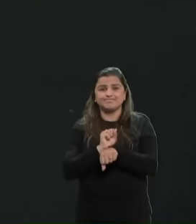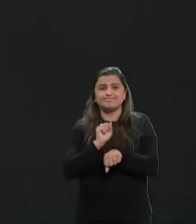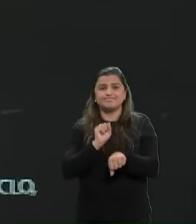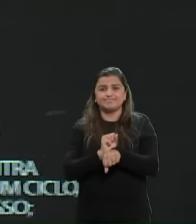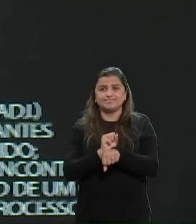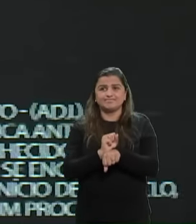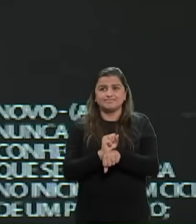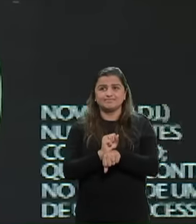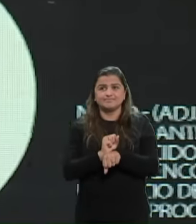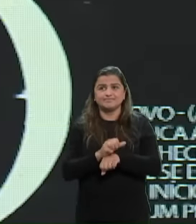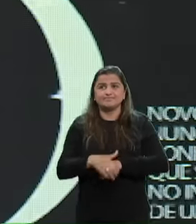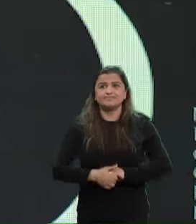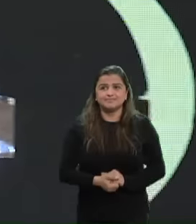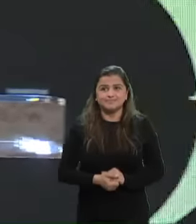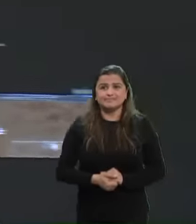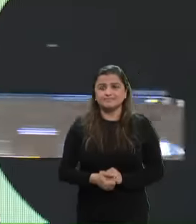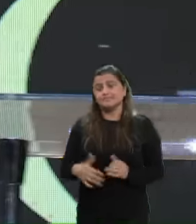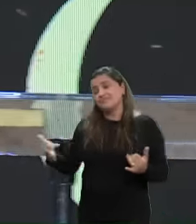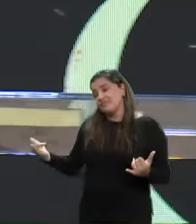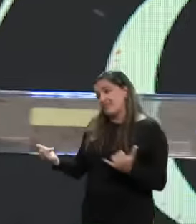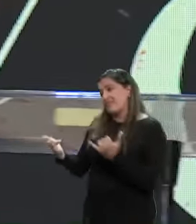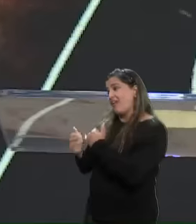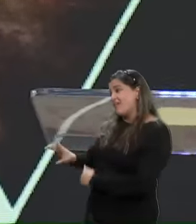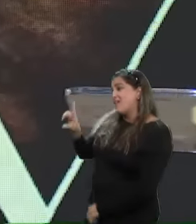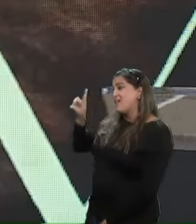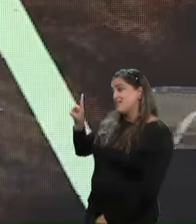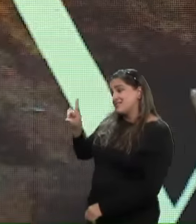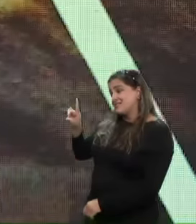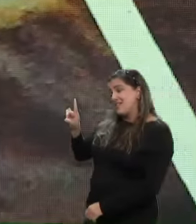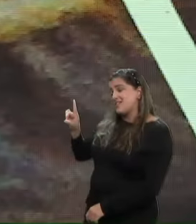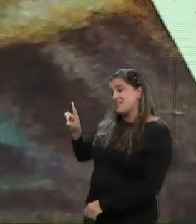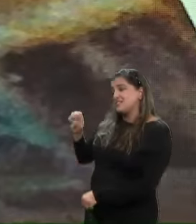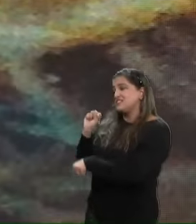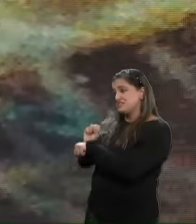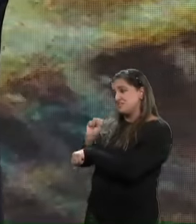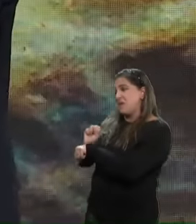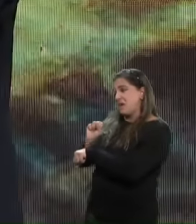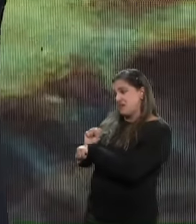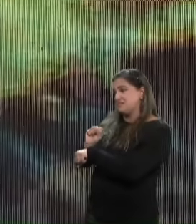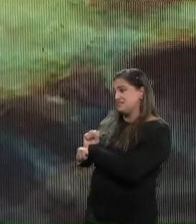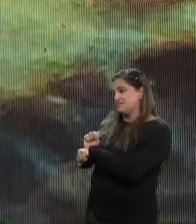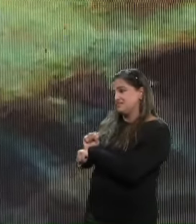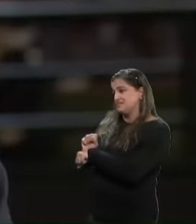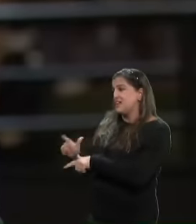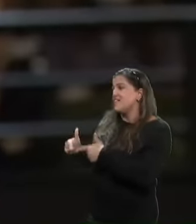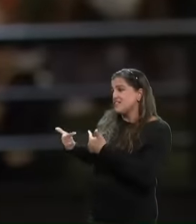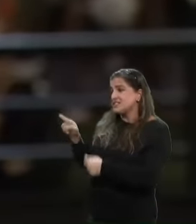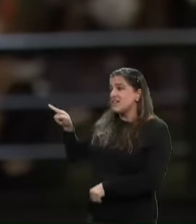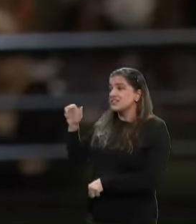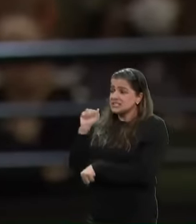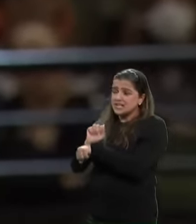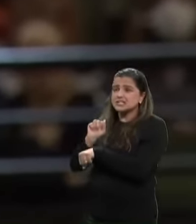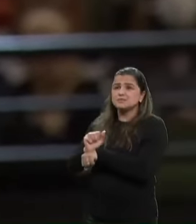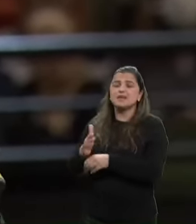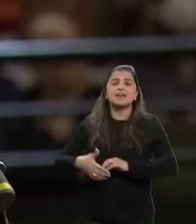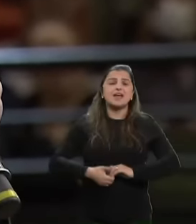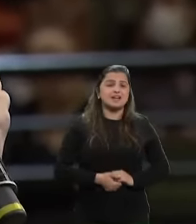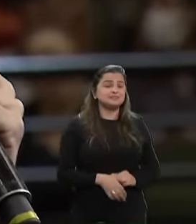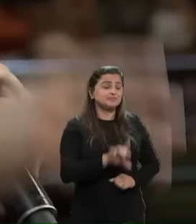Olha para esse crente e fala: Deus te vai fazer esperar. Não, fala com sorriso para que ele fique animado. Deus vai te